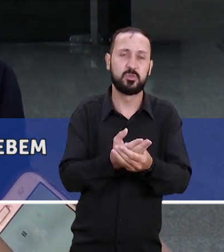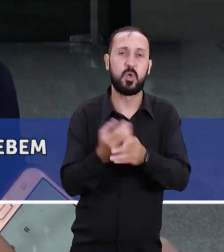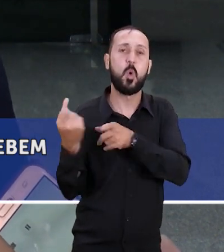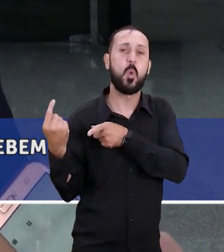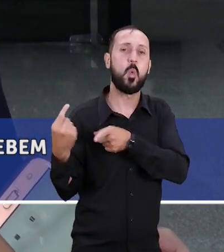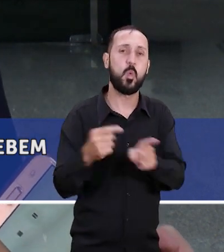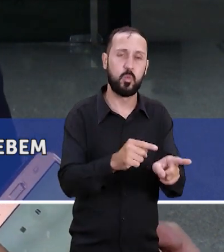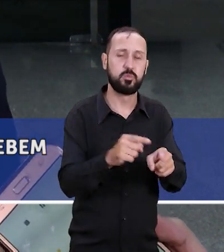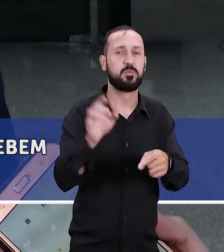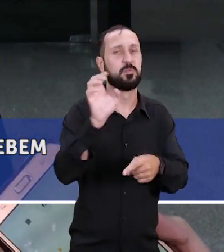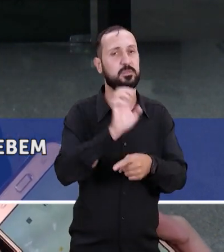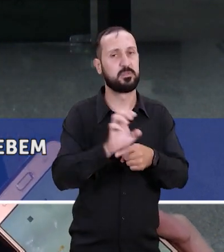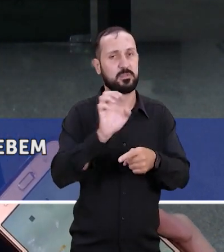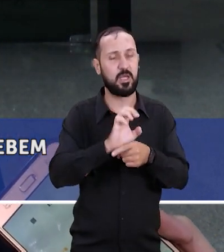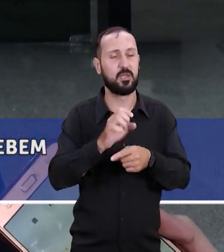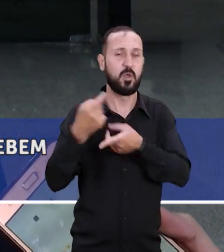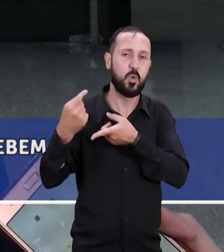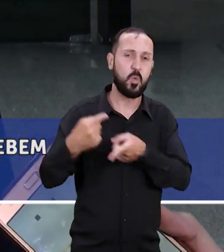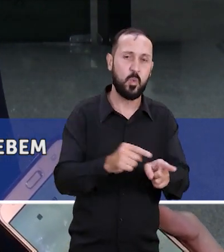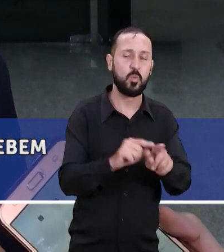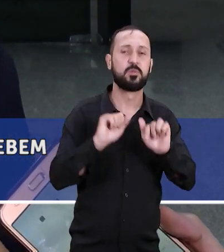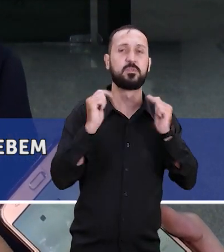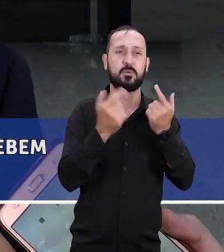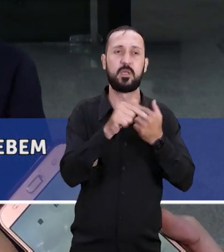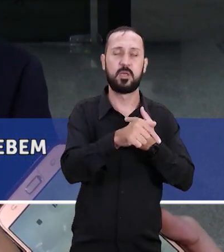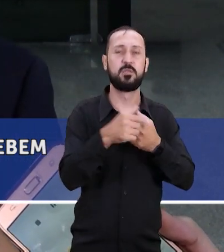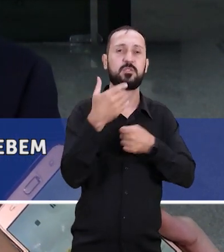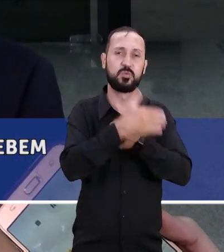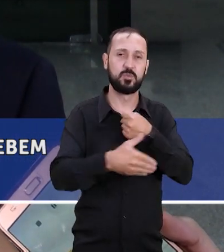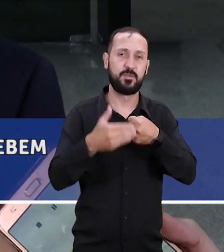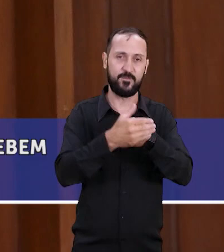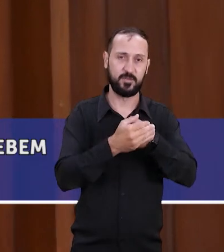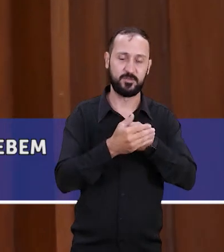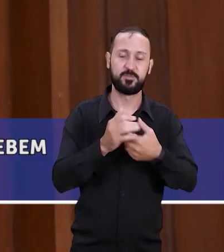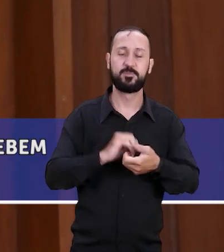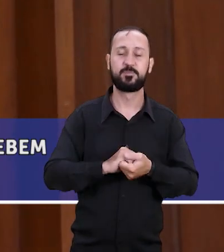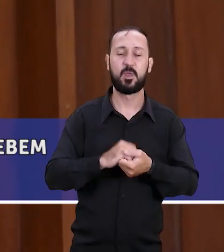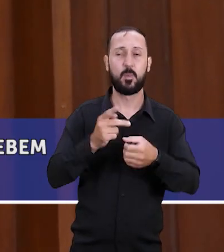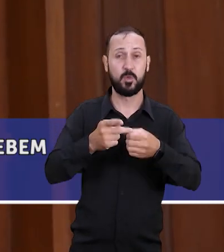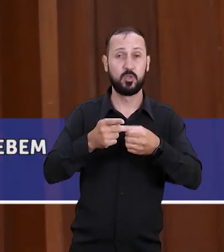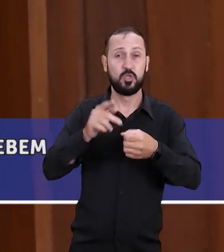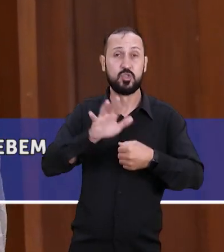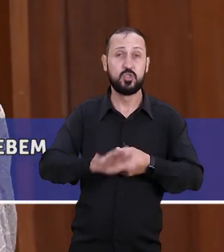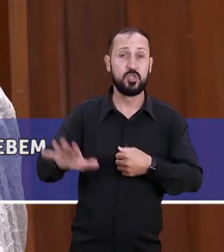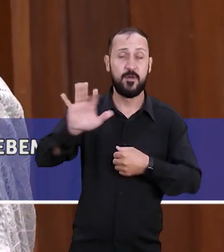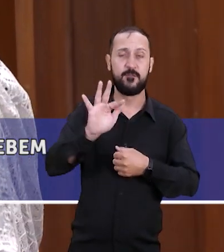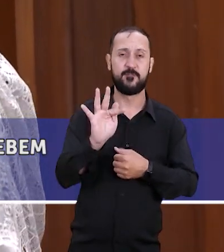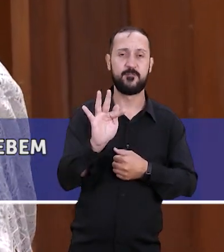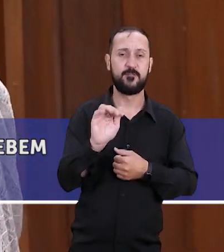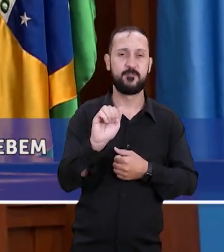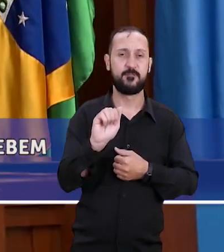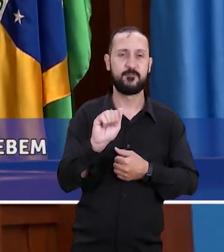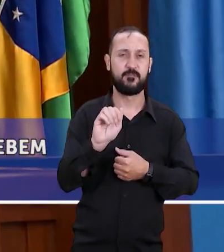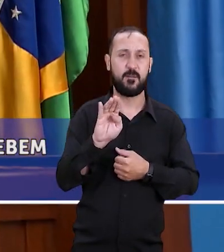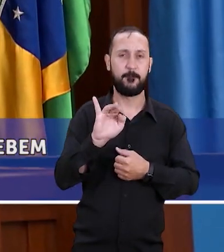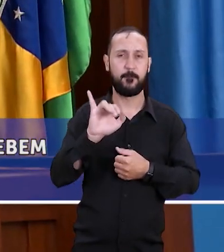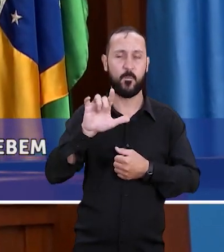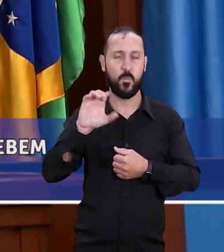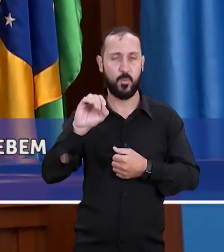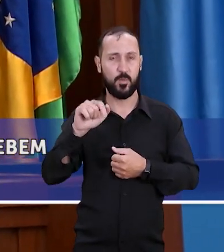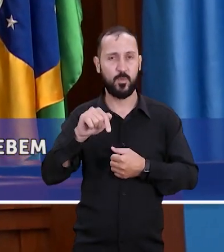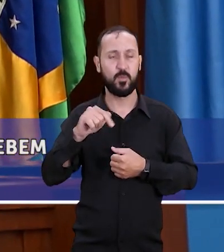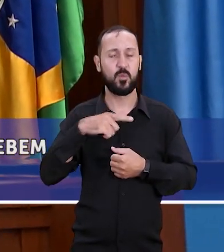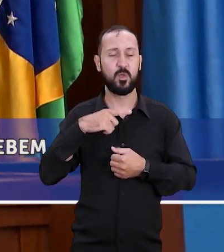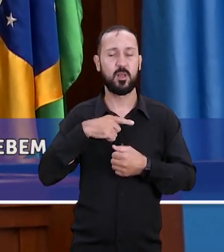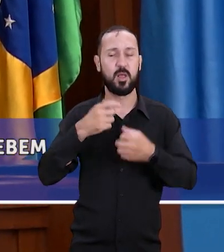normalmente contra o Estado, contra a Assembleia. Os procuradores é que nos defendem. A Procuradora-Geral do Estado, Fabiola Barchetti, falou em nome de